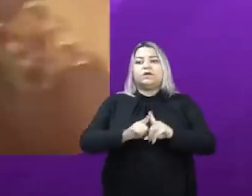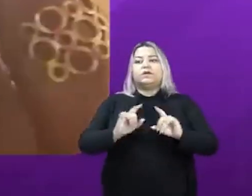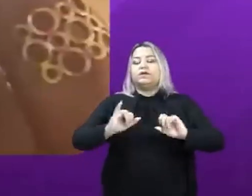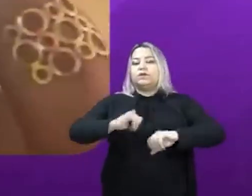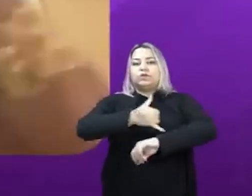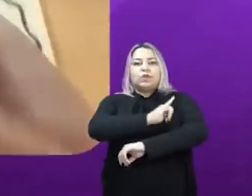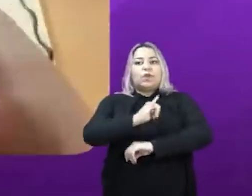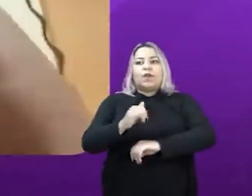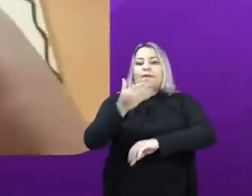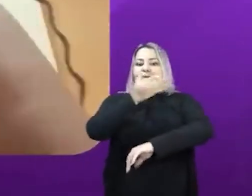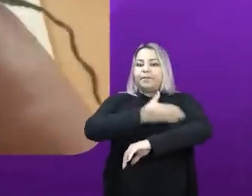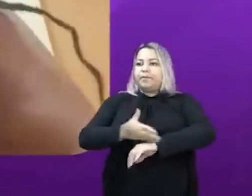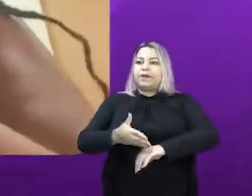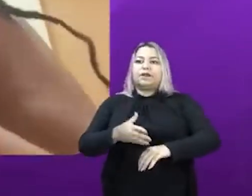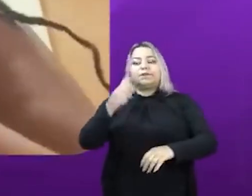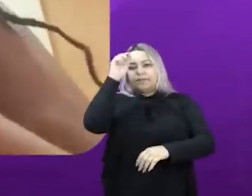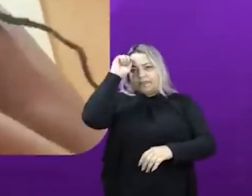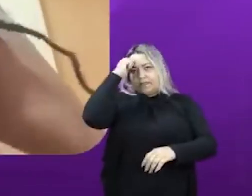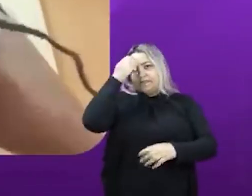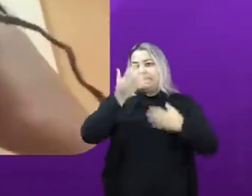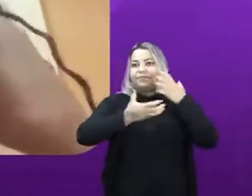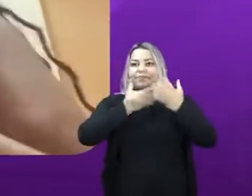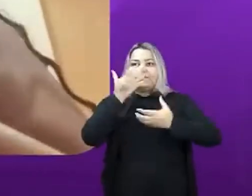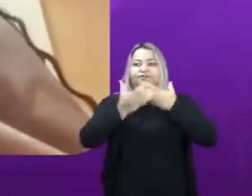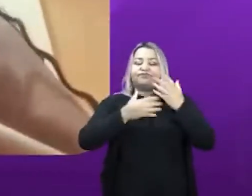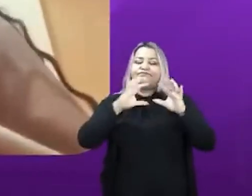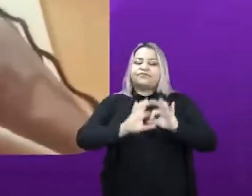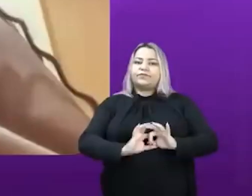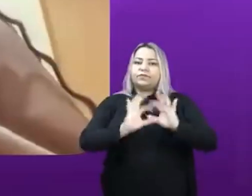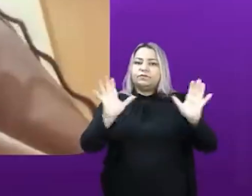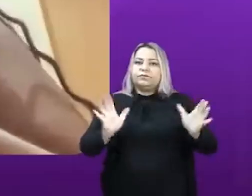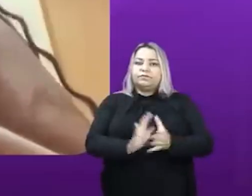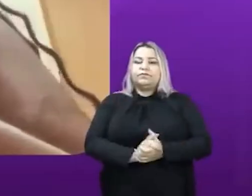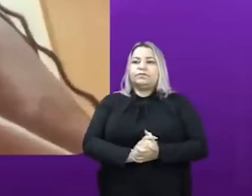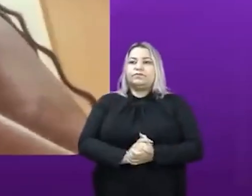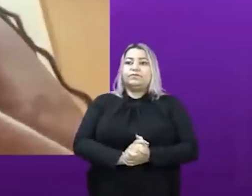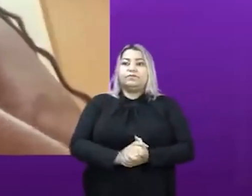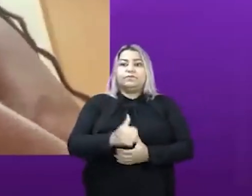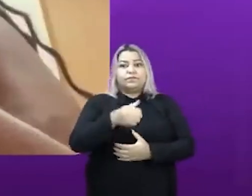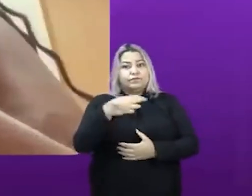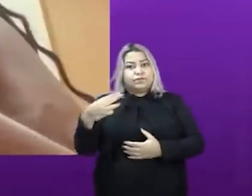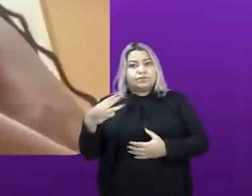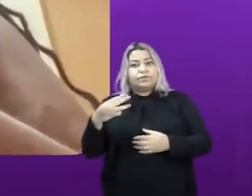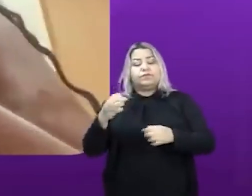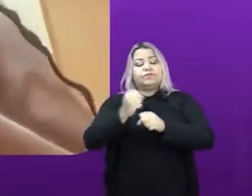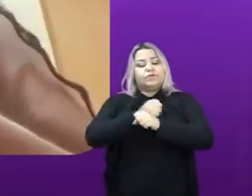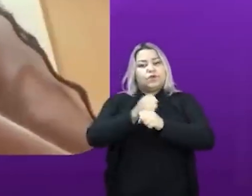preta, sabe? E cada uma cantando a sua verdade. Eu fiquei 13 anos num